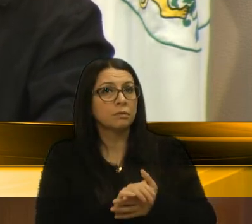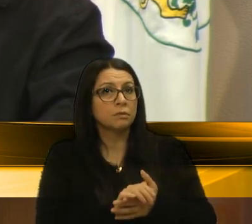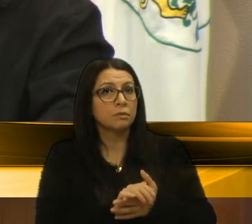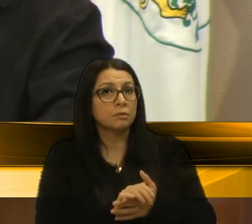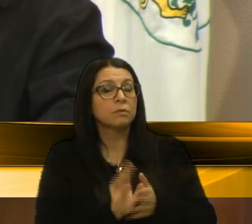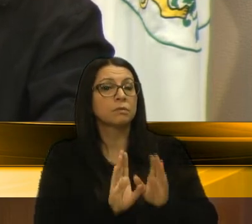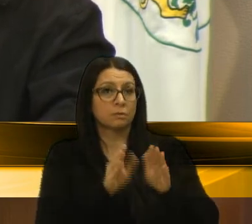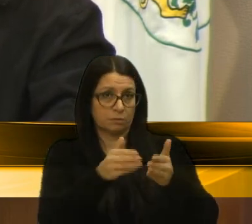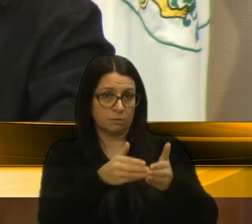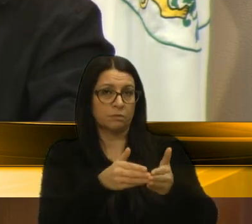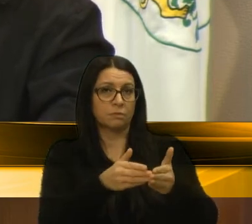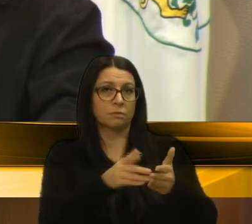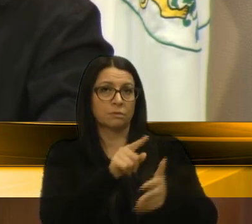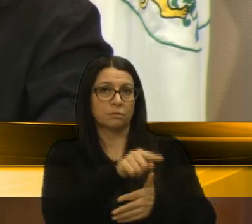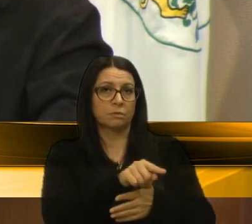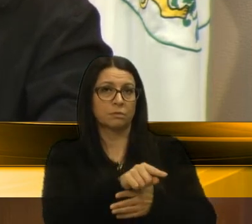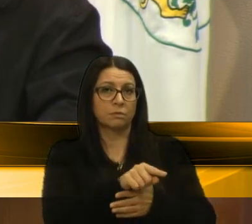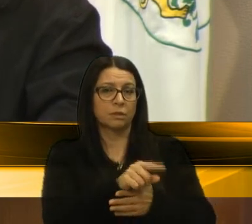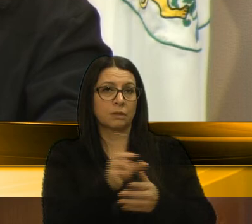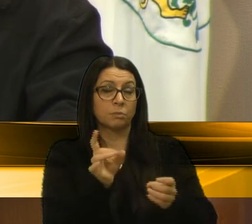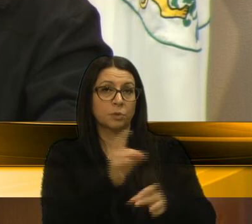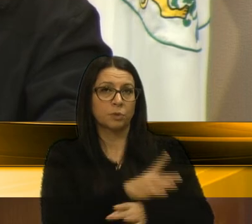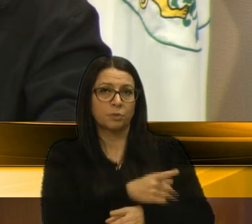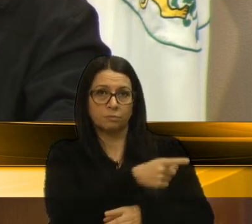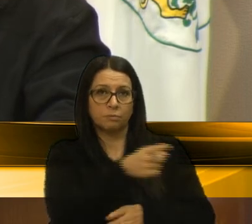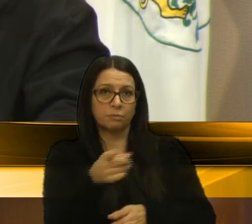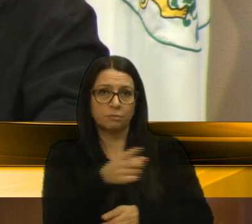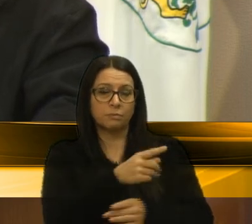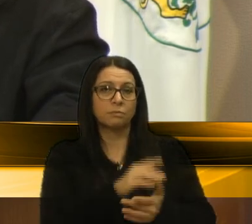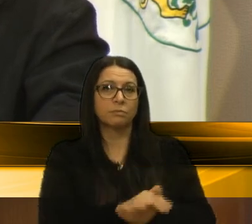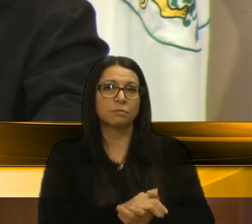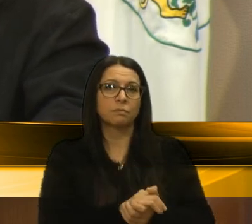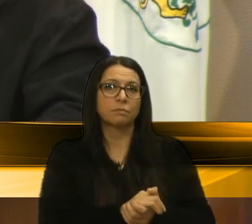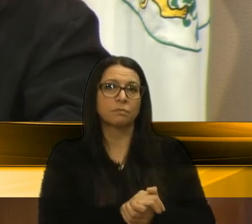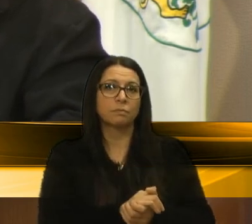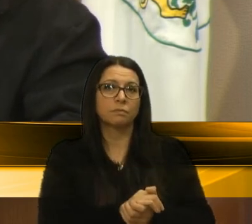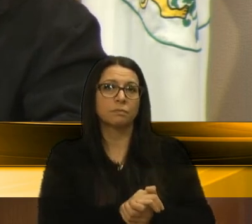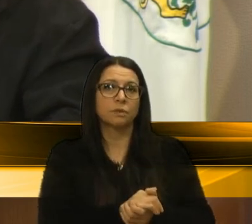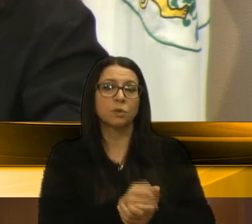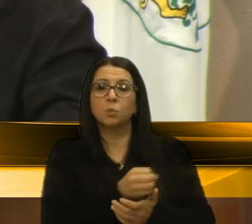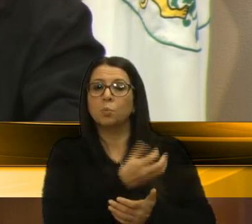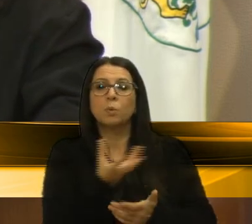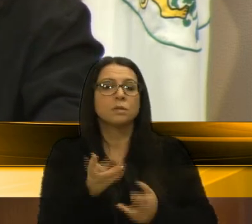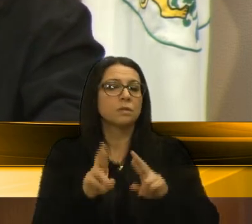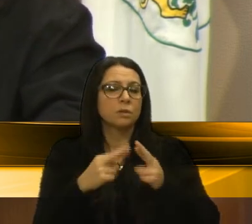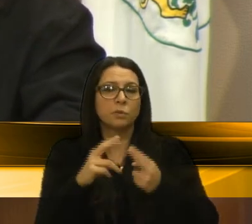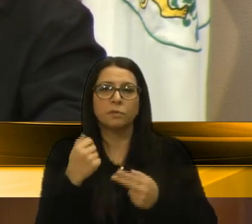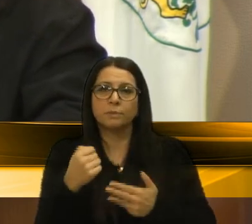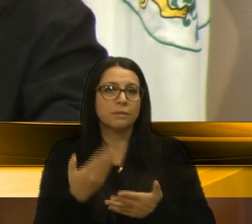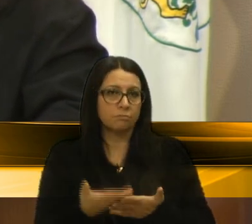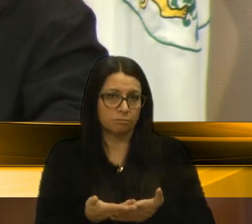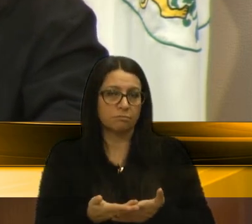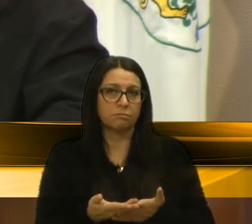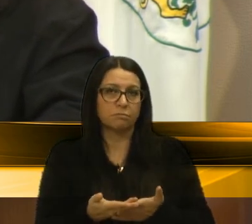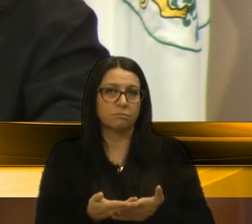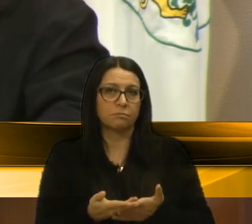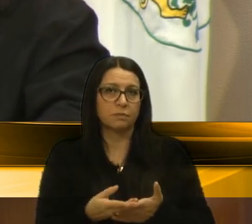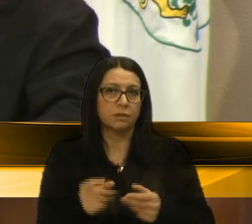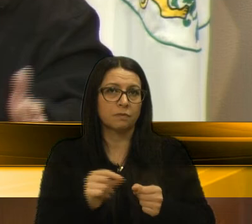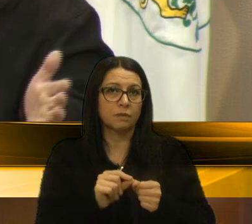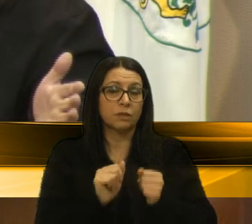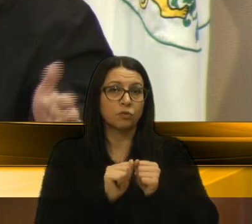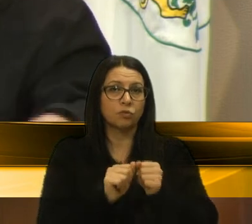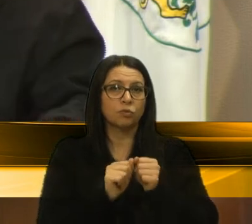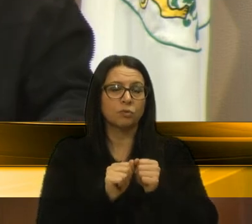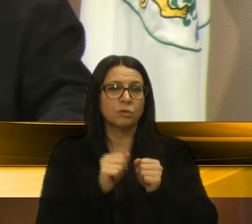a comissão está à disposição de Vossa Senhoria, de quantas reuniões forem necessárias, fazer com o Executivo,